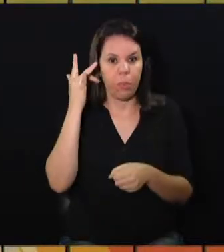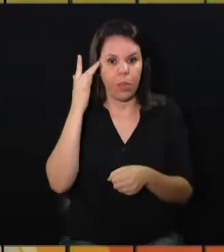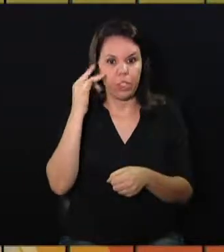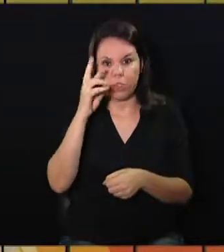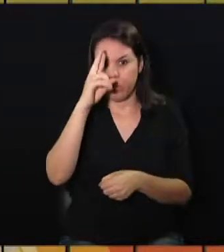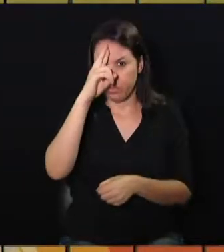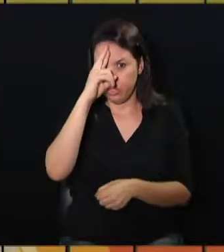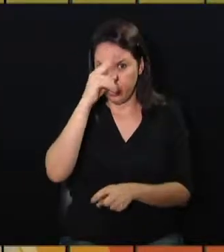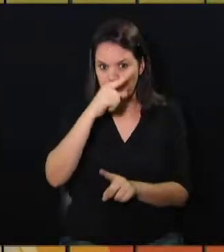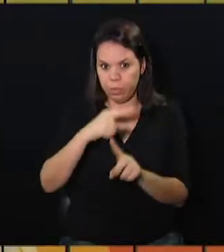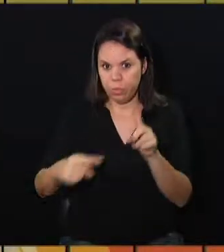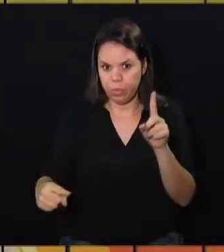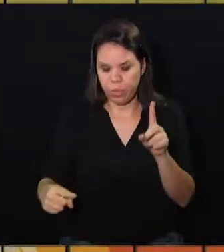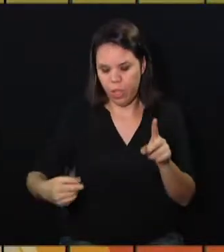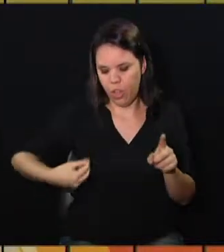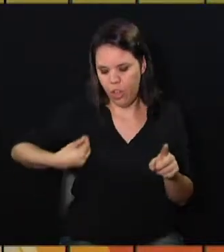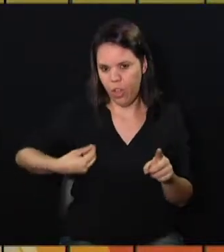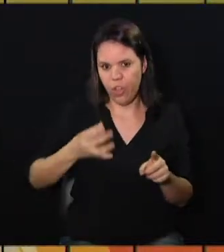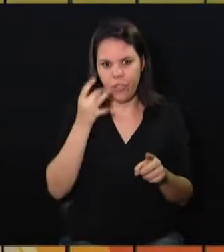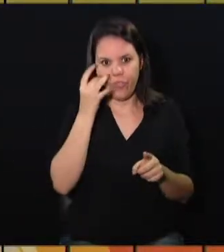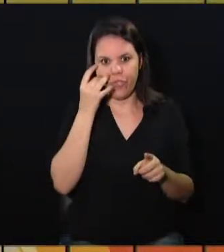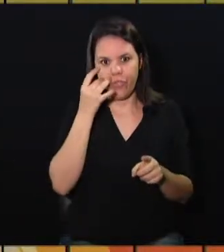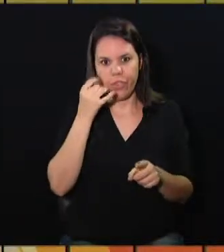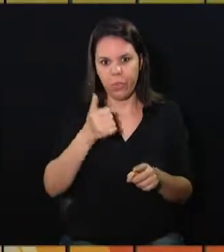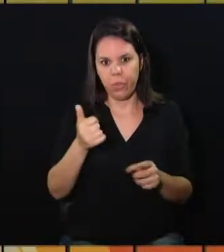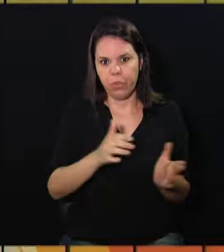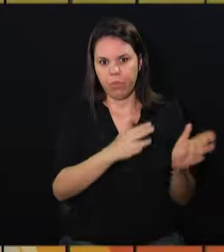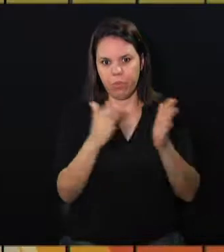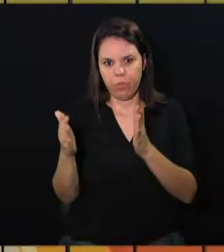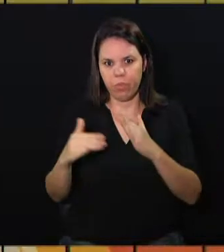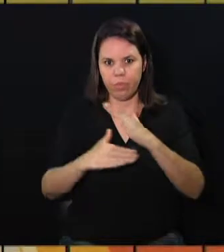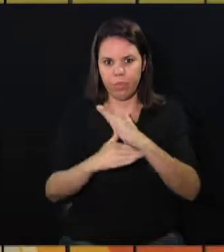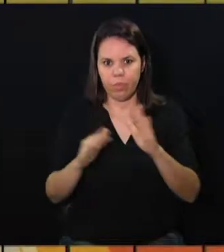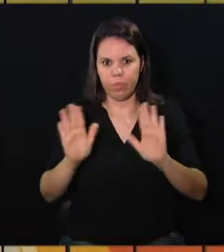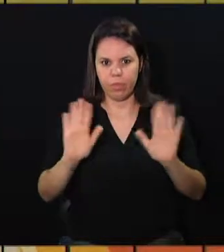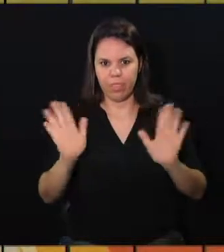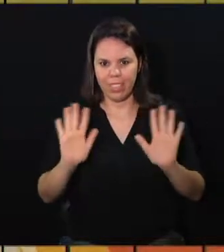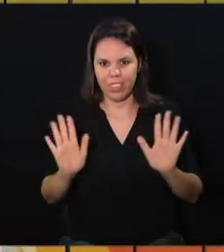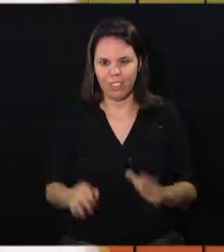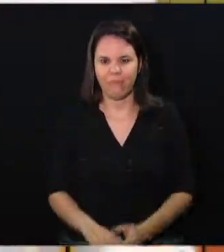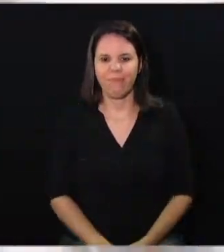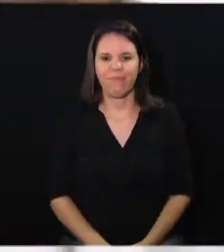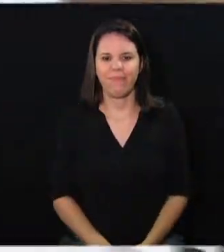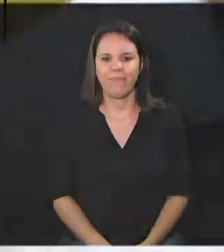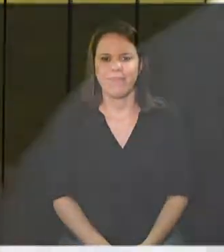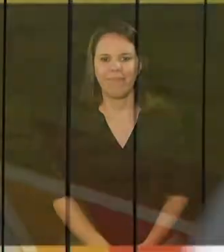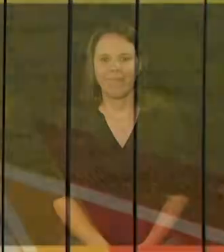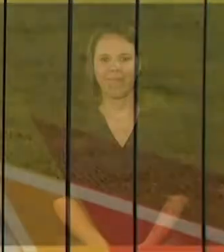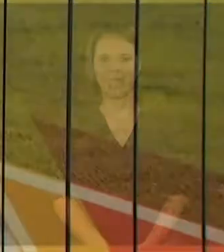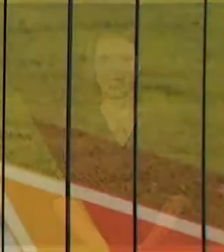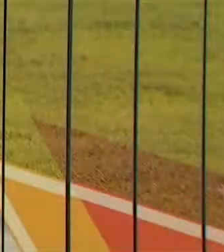ao 12:30, ao vivo, na primeira edição do Jornal Câmara Notícia, hein? Até lá, tchau, tchau!